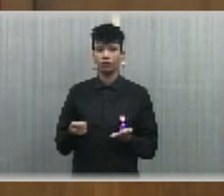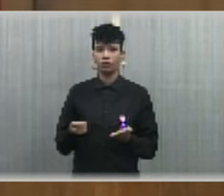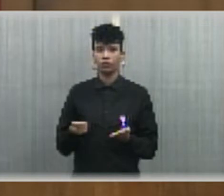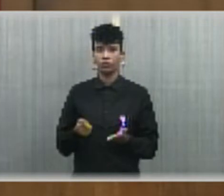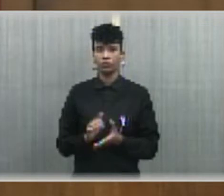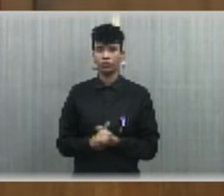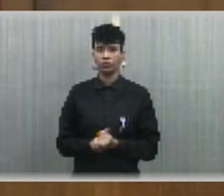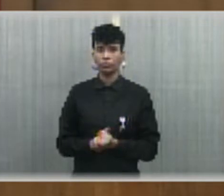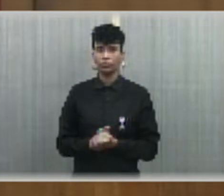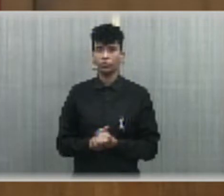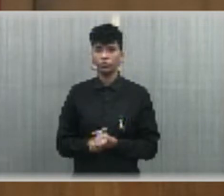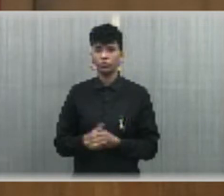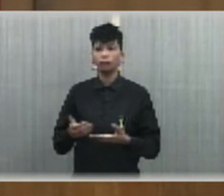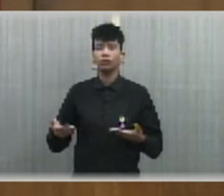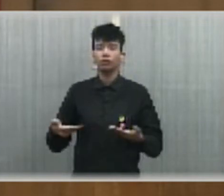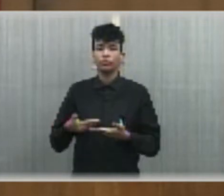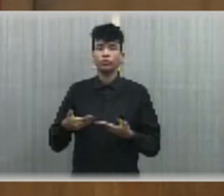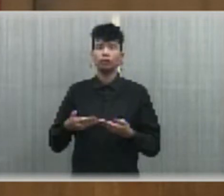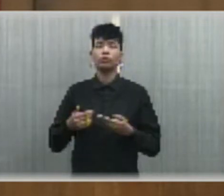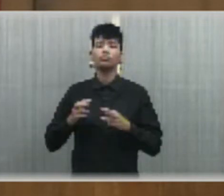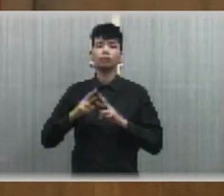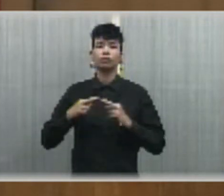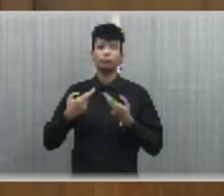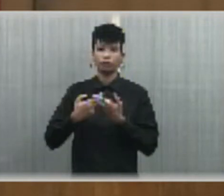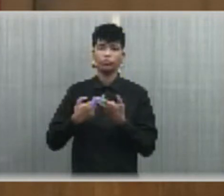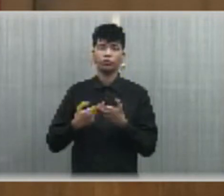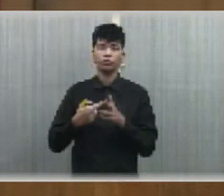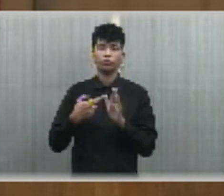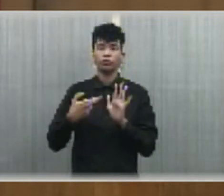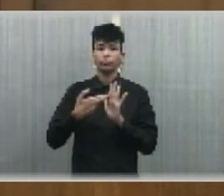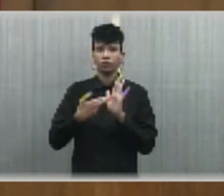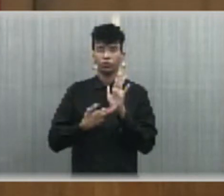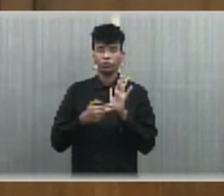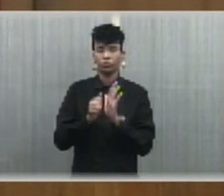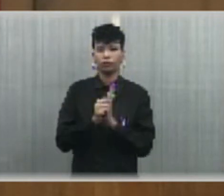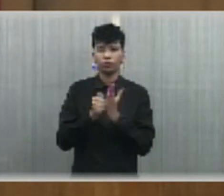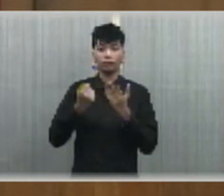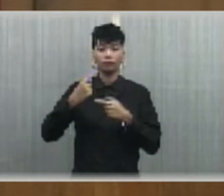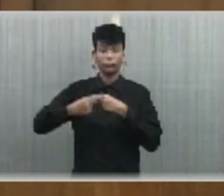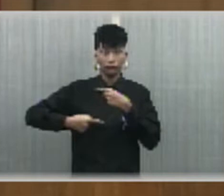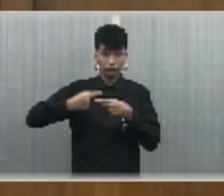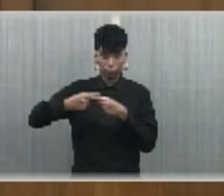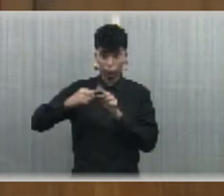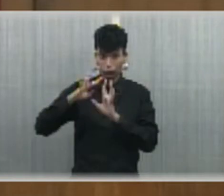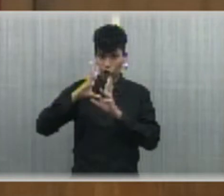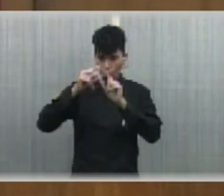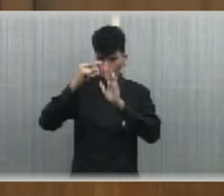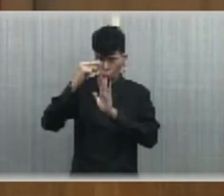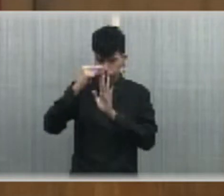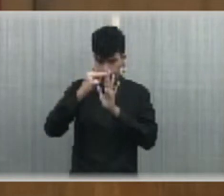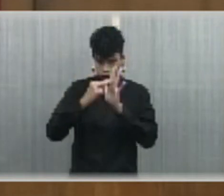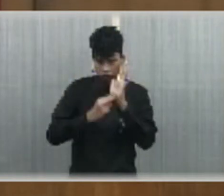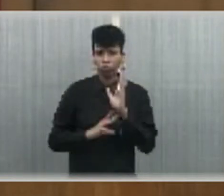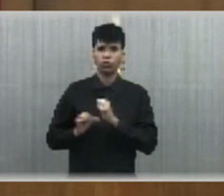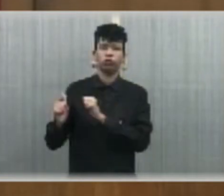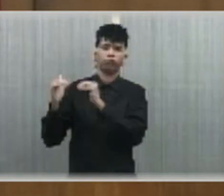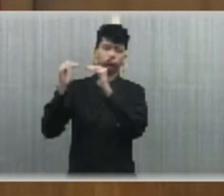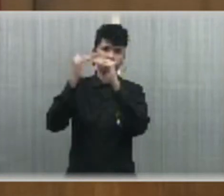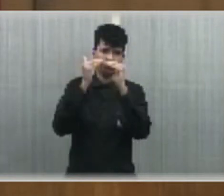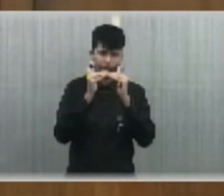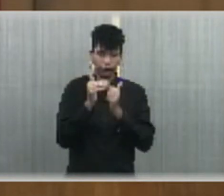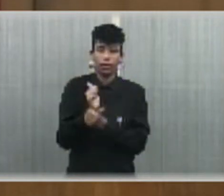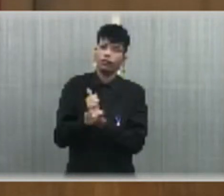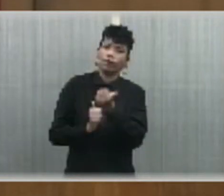ata pela coordenação de serviço de redação de atas, a qual, depois de lida, achada conforme